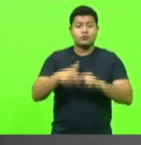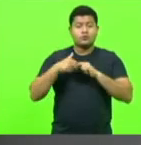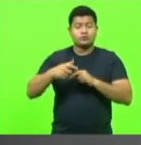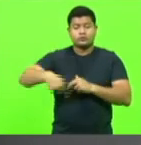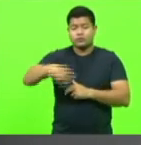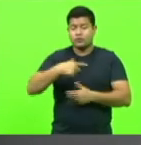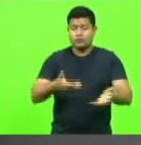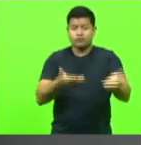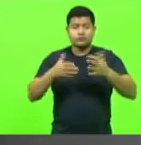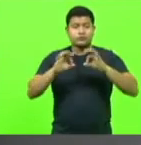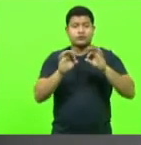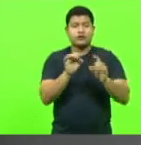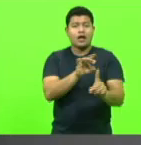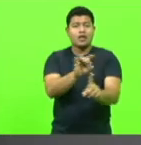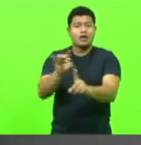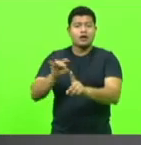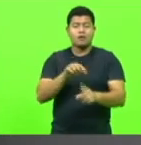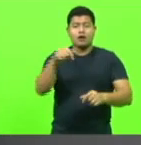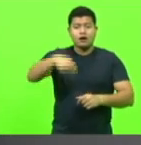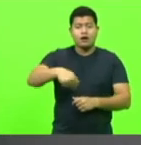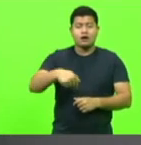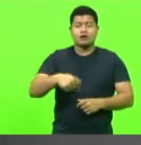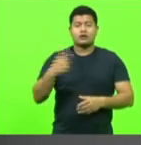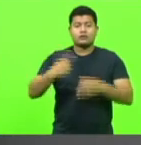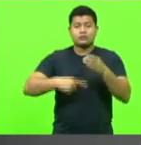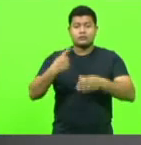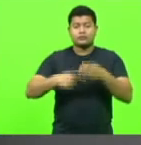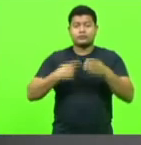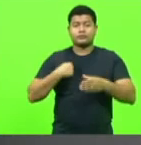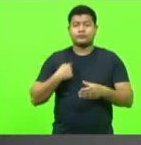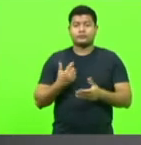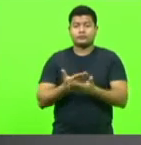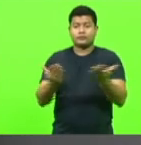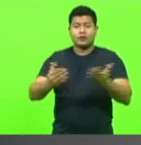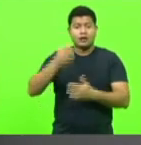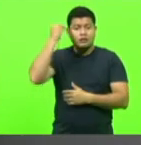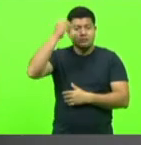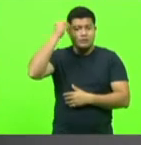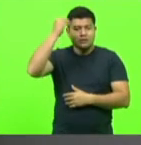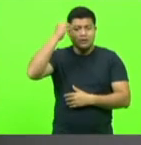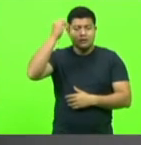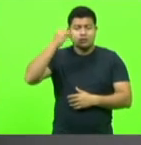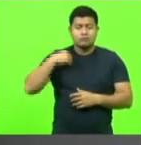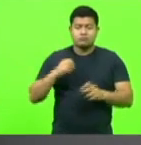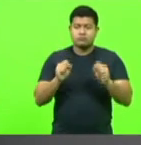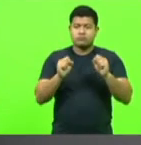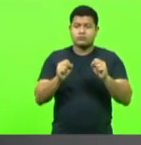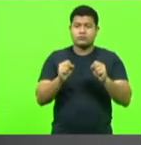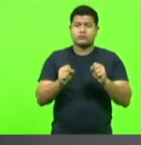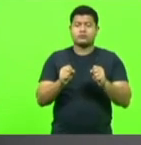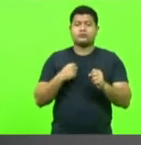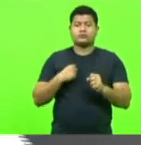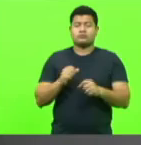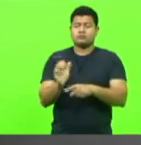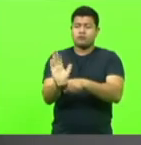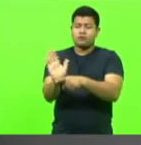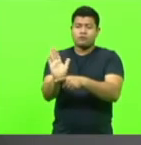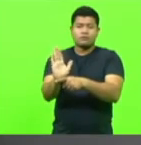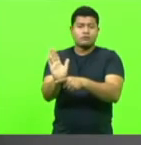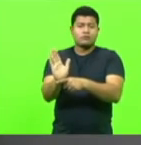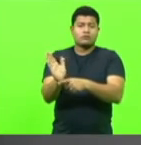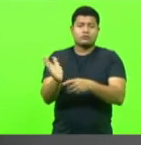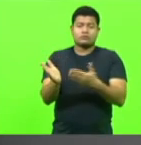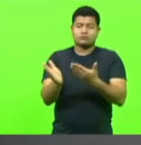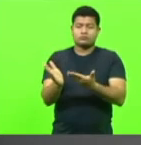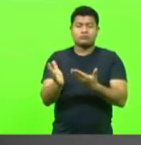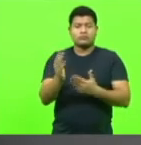convidamos os membros dessa comissão para que através de relatos e vivências possam por meio de vídeos gravados